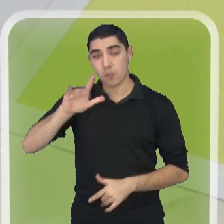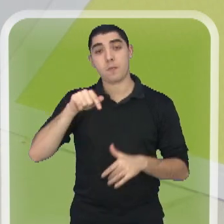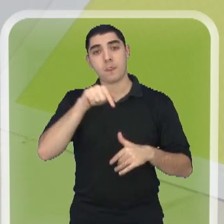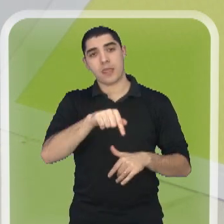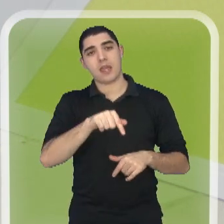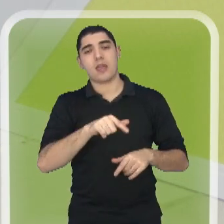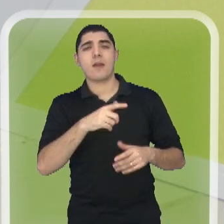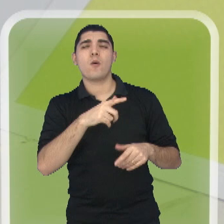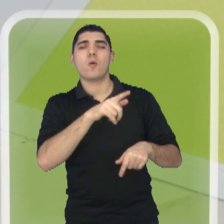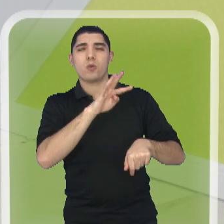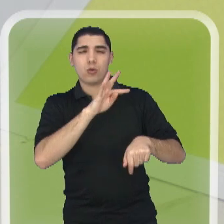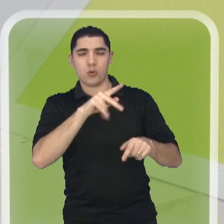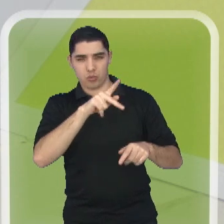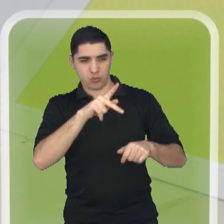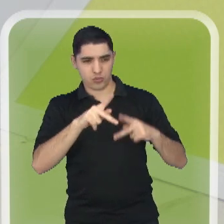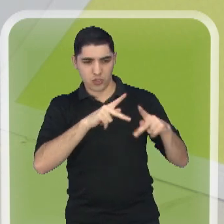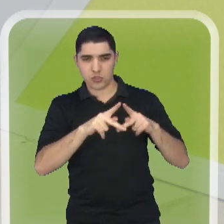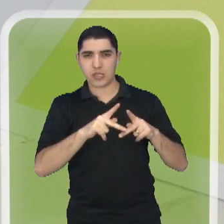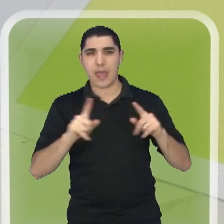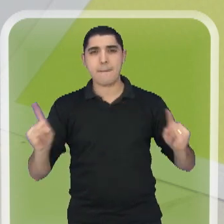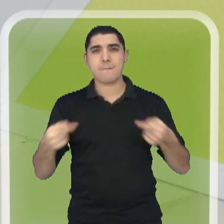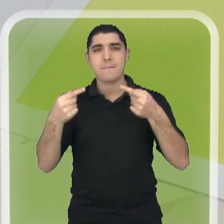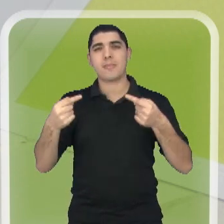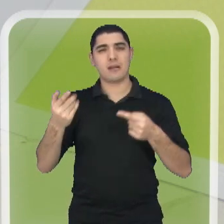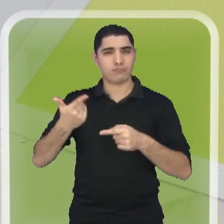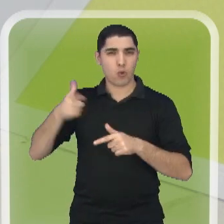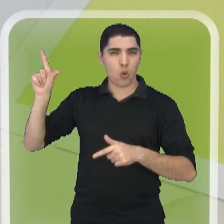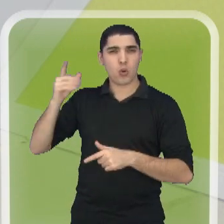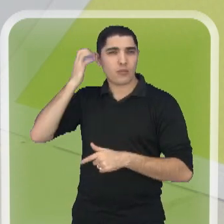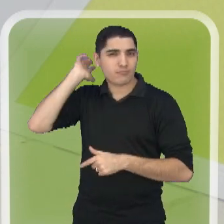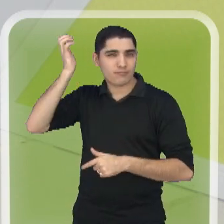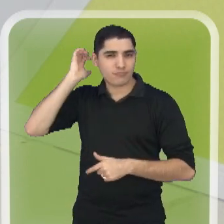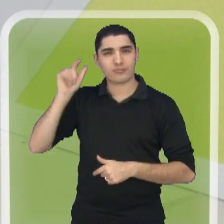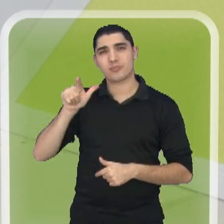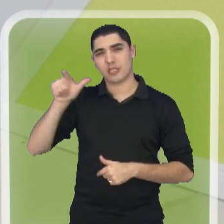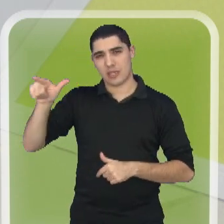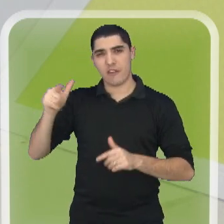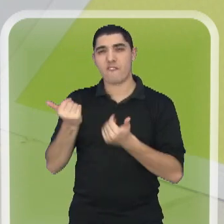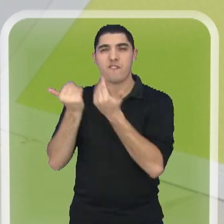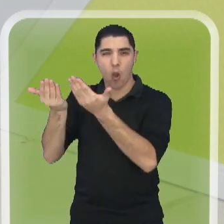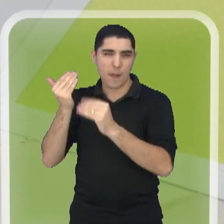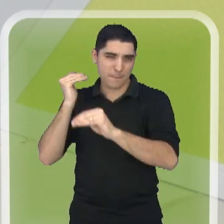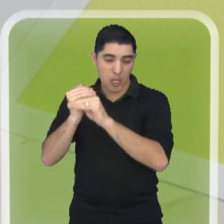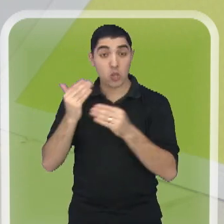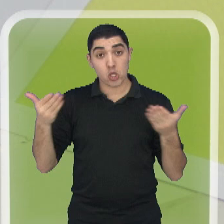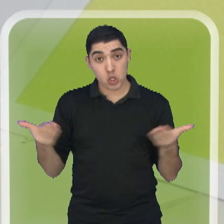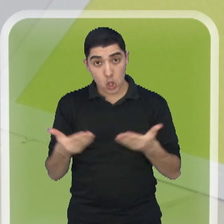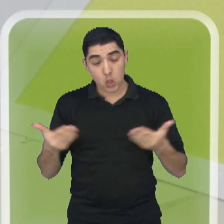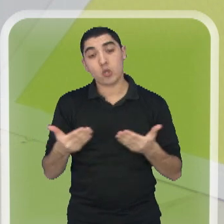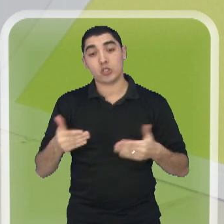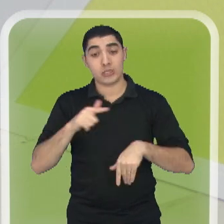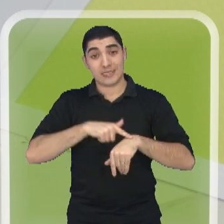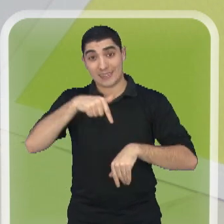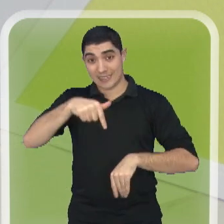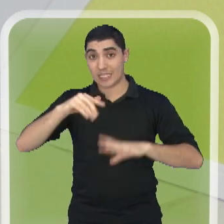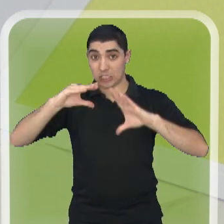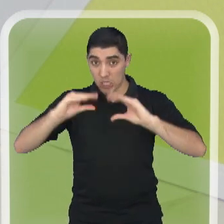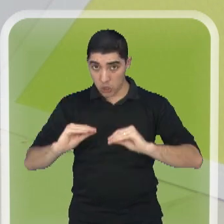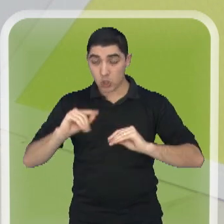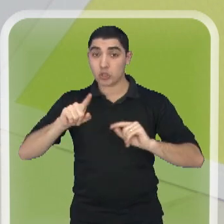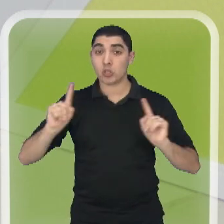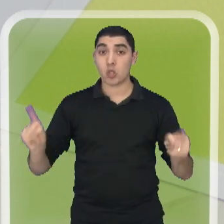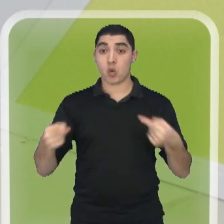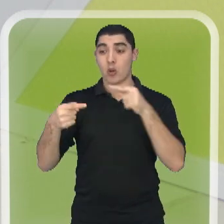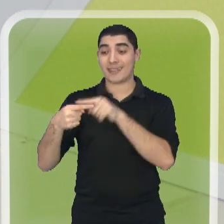fora de casa contra o Santo André, encara hoje o Jaraguá de Santa Catarina. 7 da noite é o jogo, e é jogo difícil, já